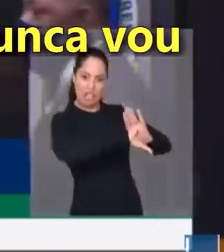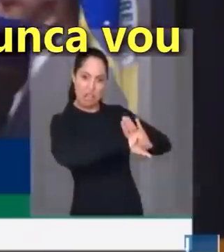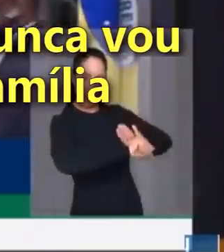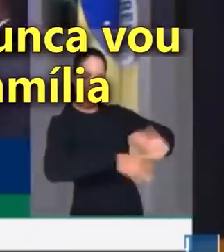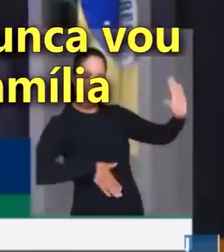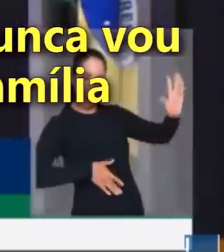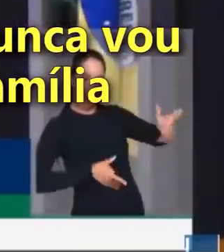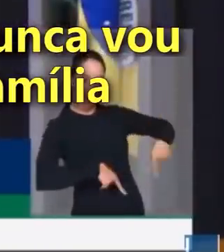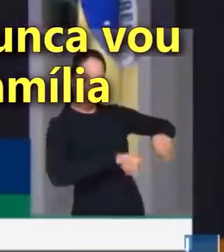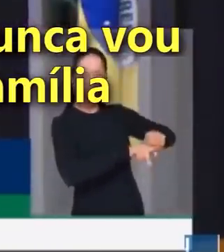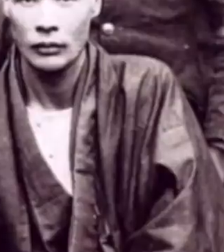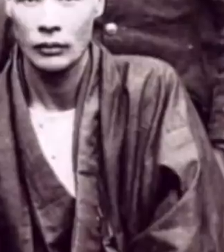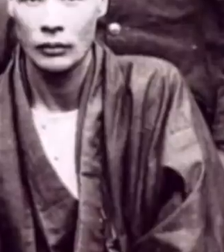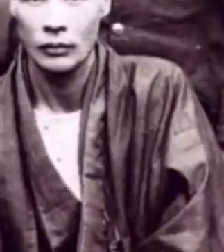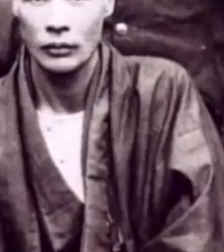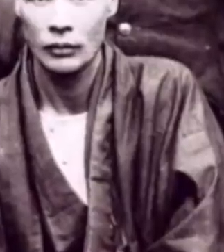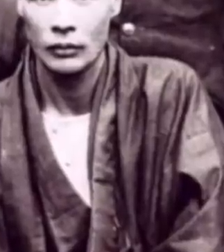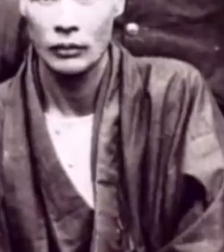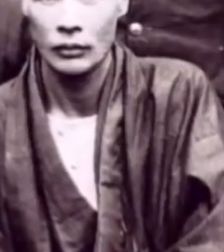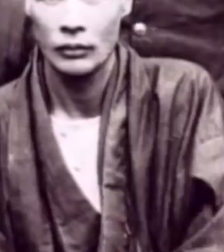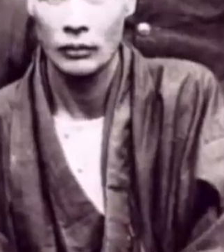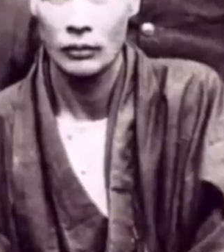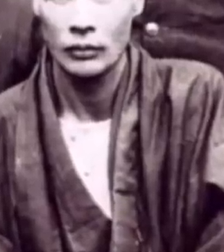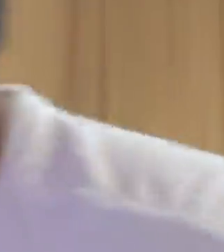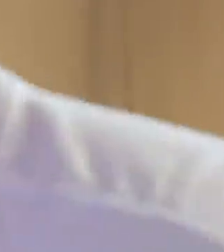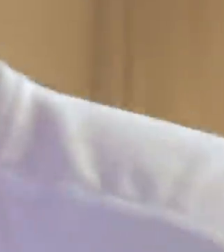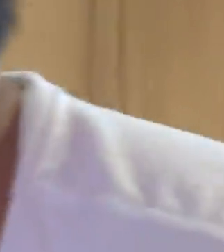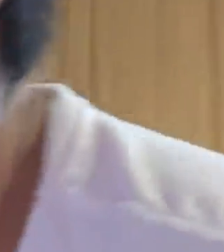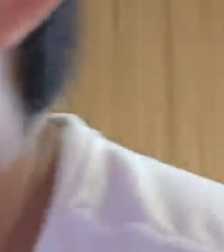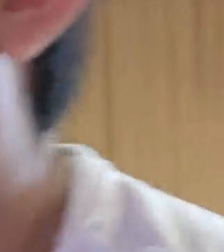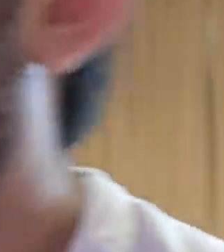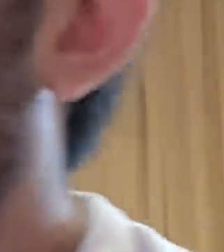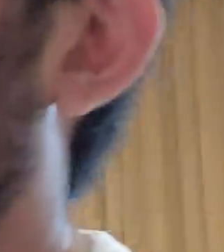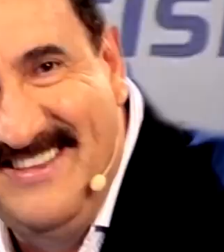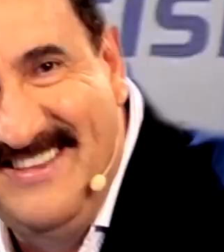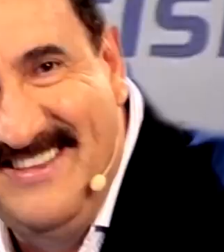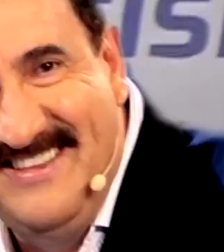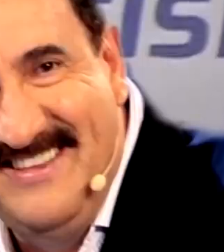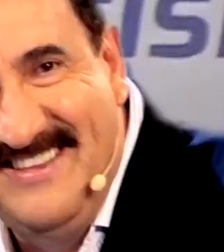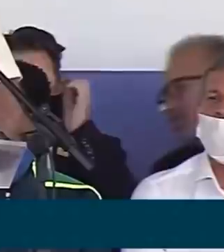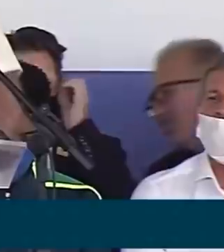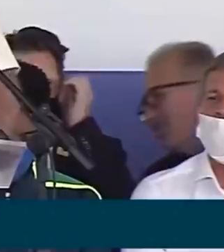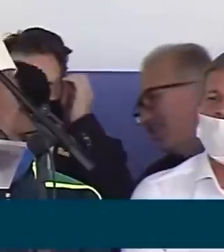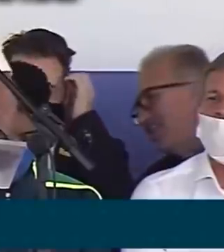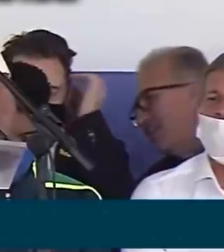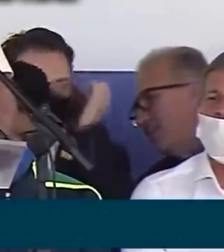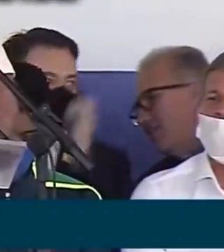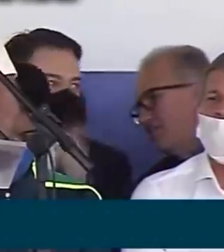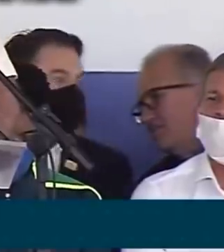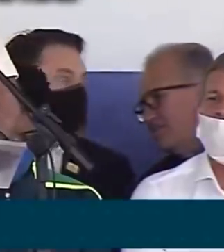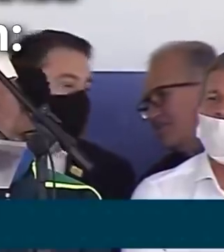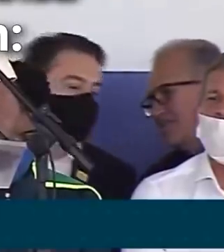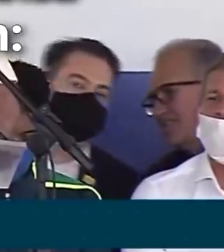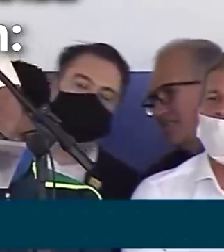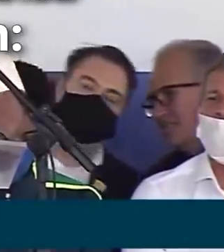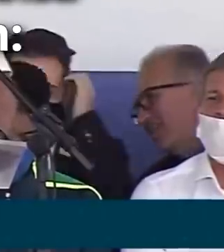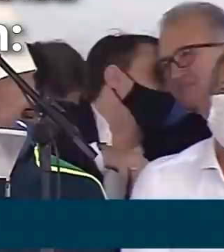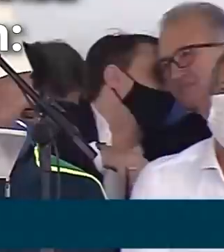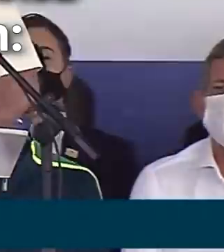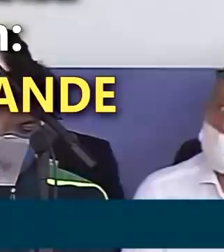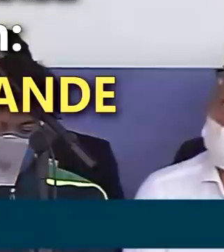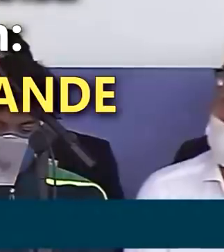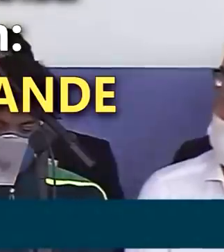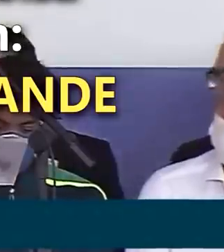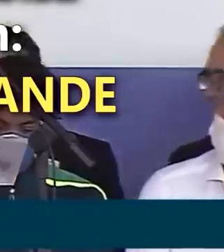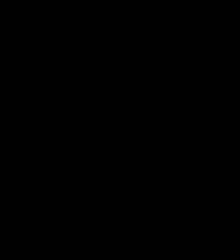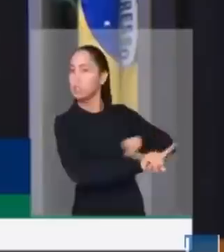nunca vou dar pra minha família. Ó o ratinho. Mas eu tenho uma coisa que vocês não têm. Uma